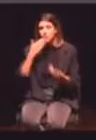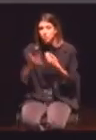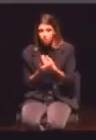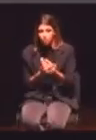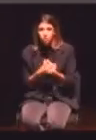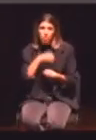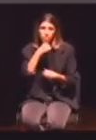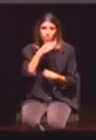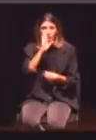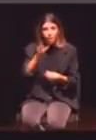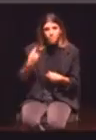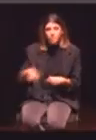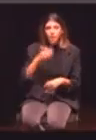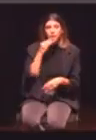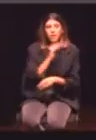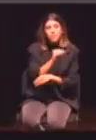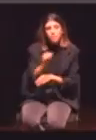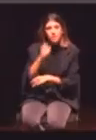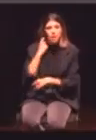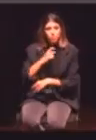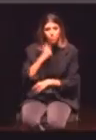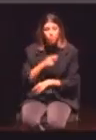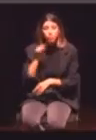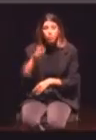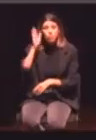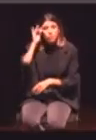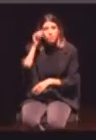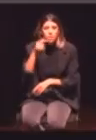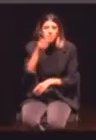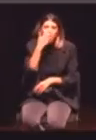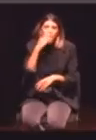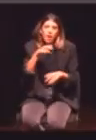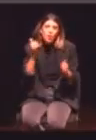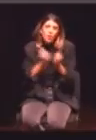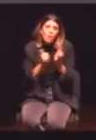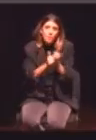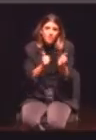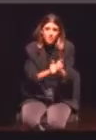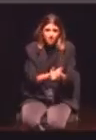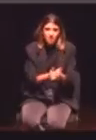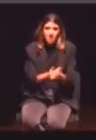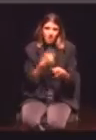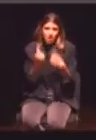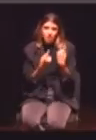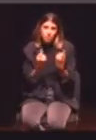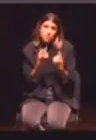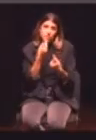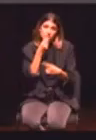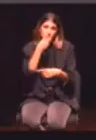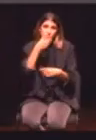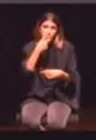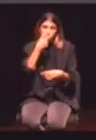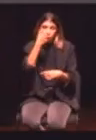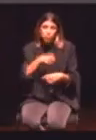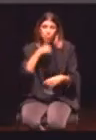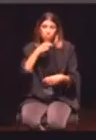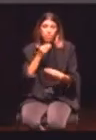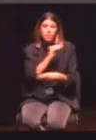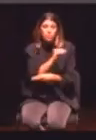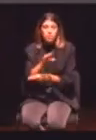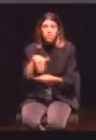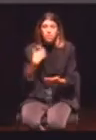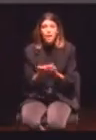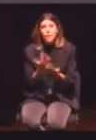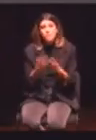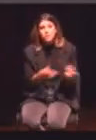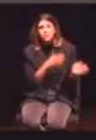Estou já a terminar, obrigada. Estes animais são uma companhia, contribuindo para romper o isolamento em que algumas pessoas vivem. Reforçamos assim